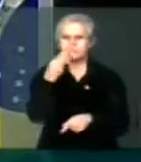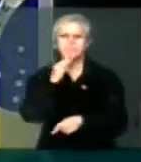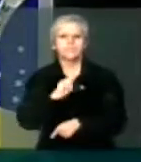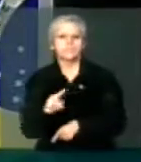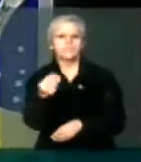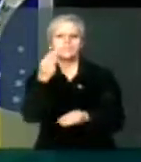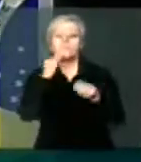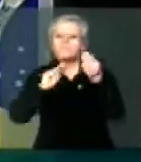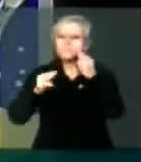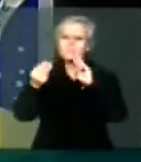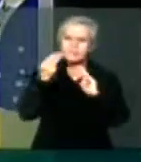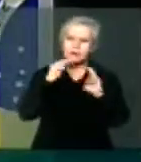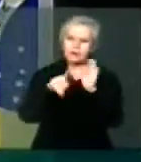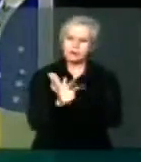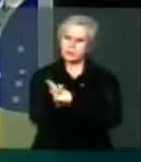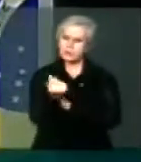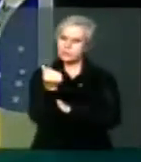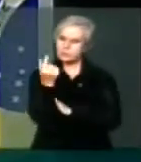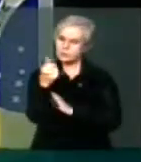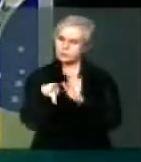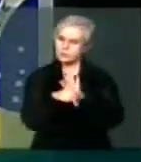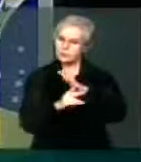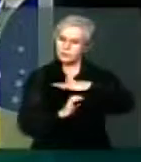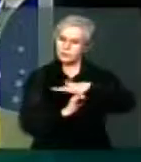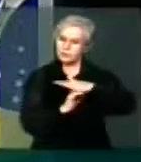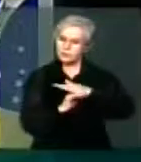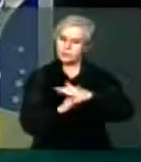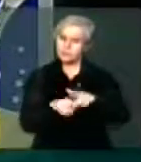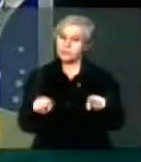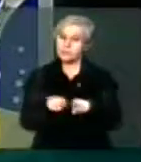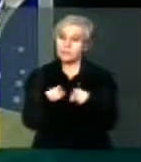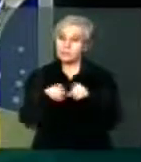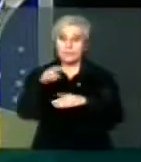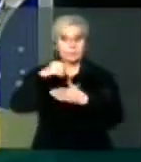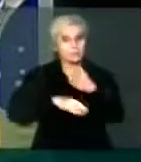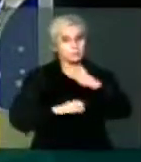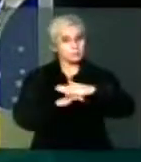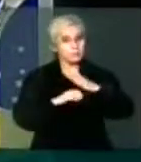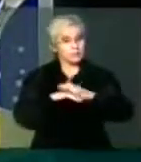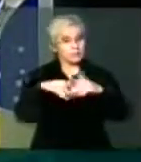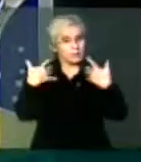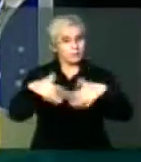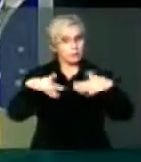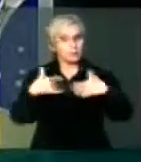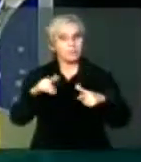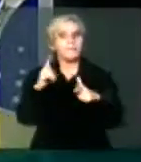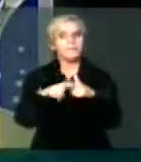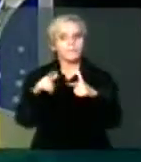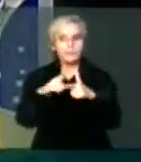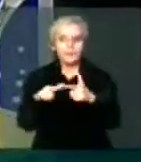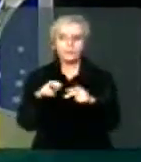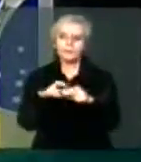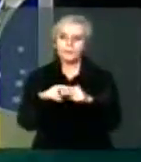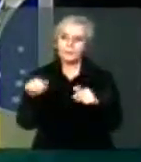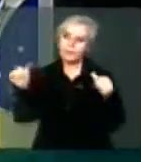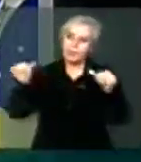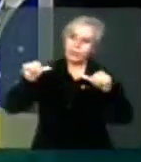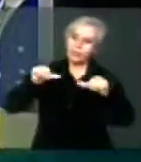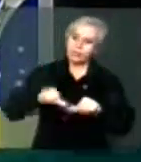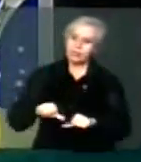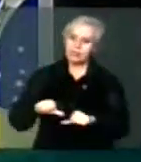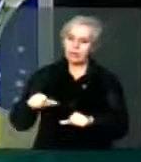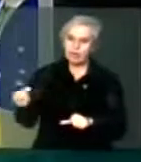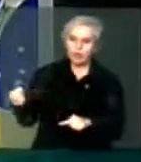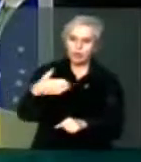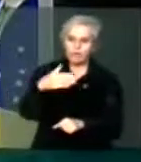milionários de recursos ocorridos na Petrobras, a crise na estatal também leva um grande impacto negativo em inovação